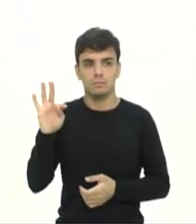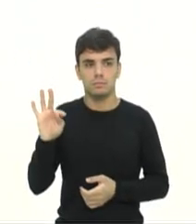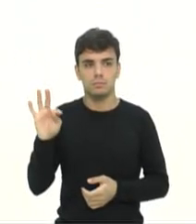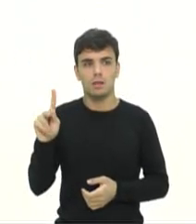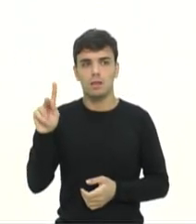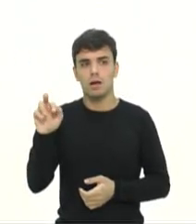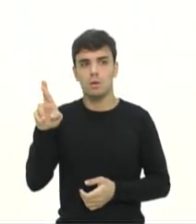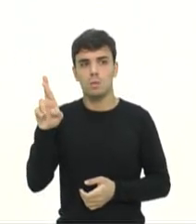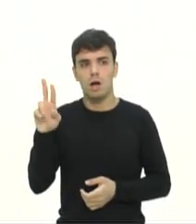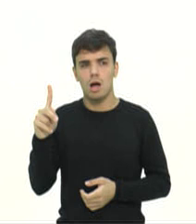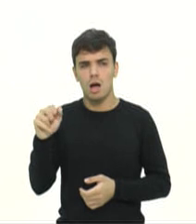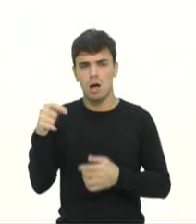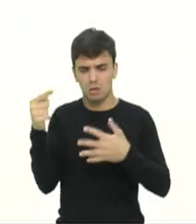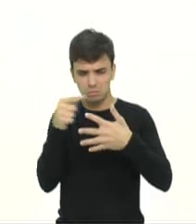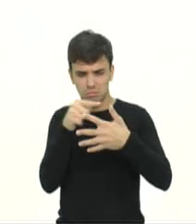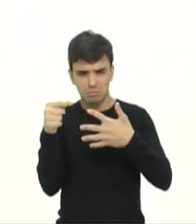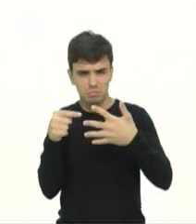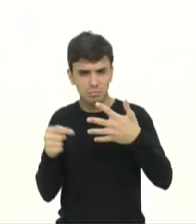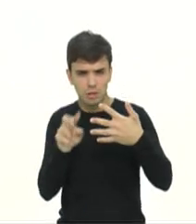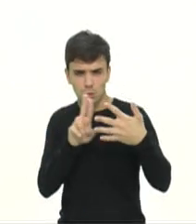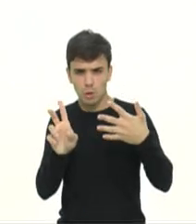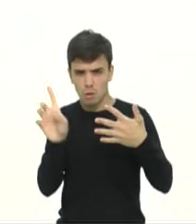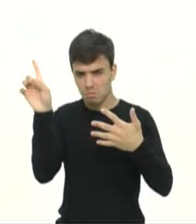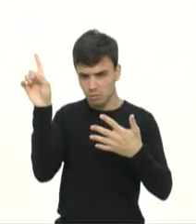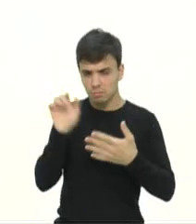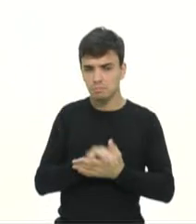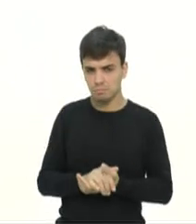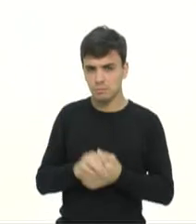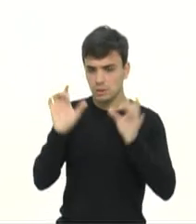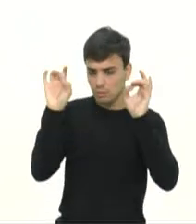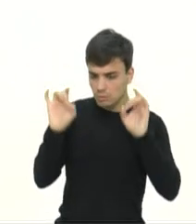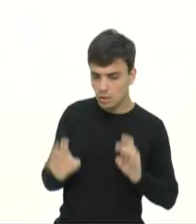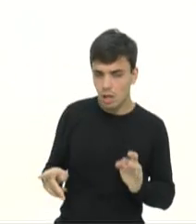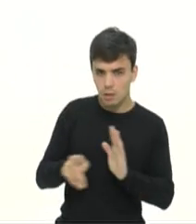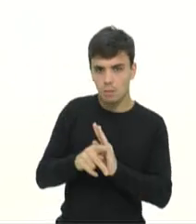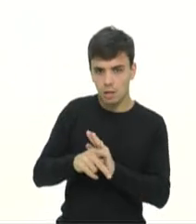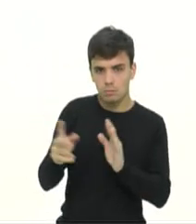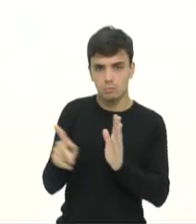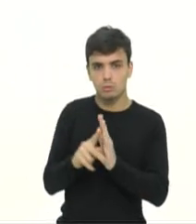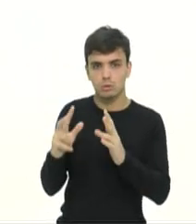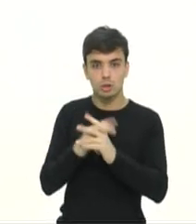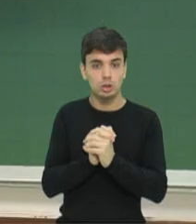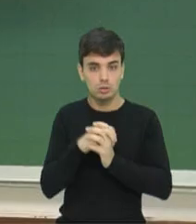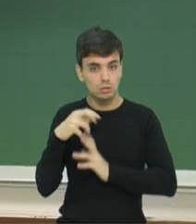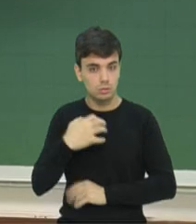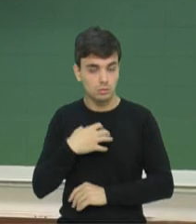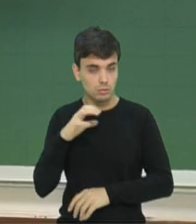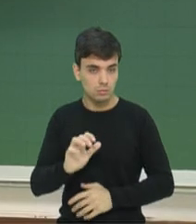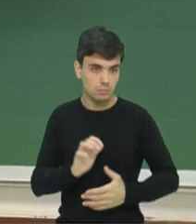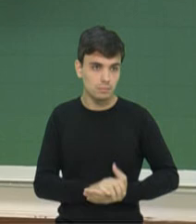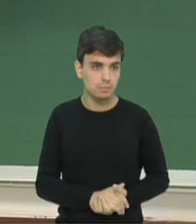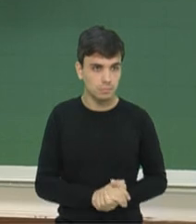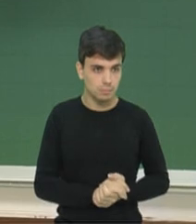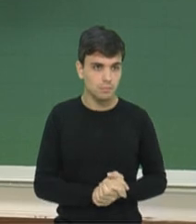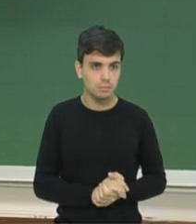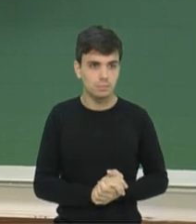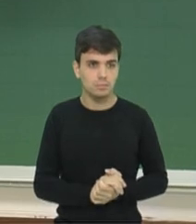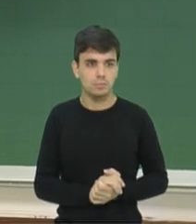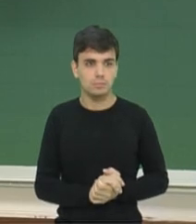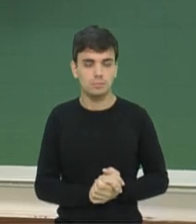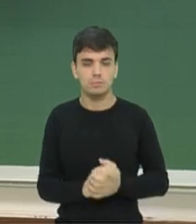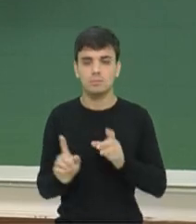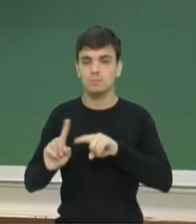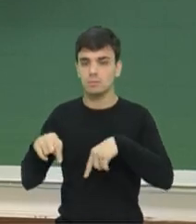e Sokon Matsumura especializaram ainda mais nesses estilos de luta, né? Então, dentro, após a origem